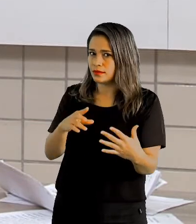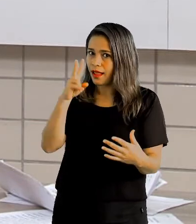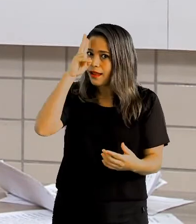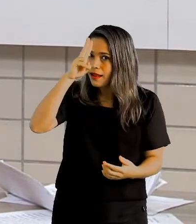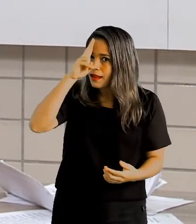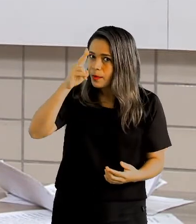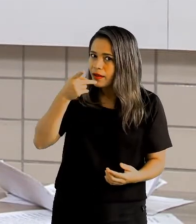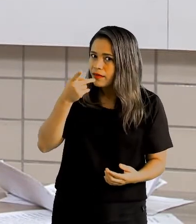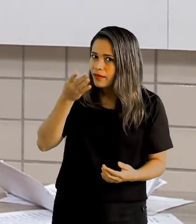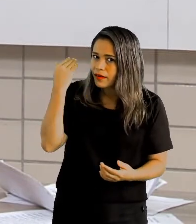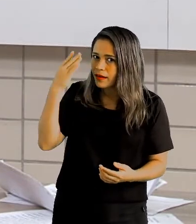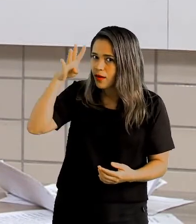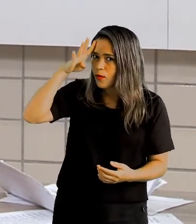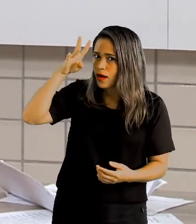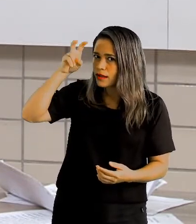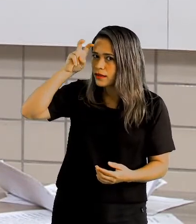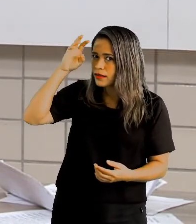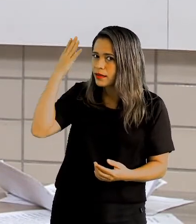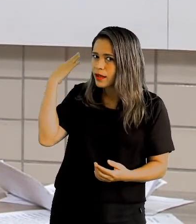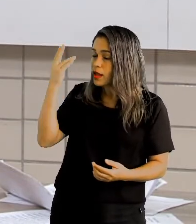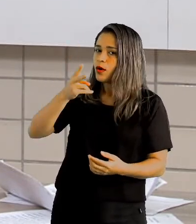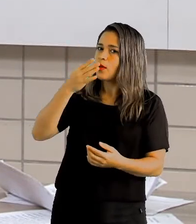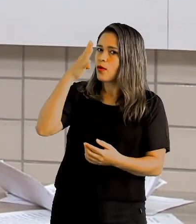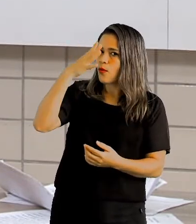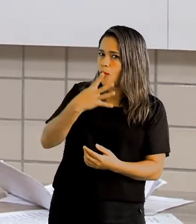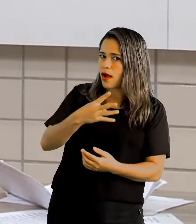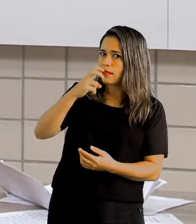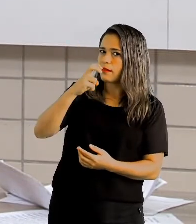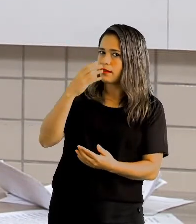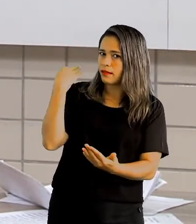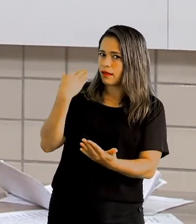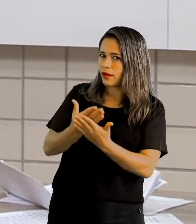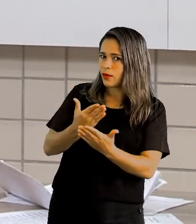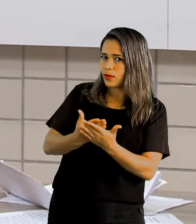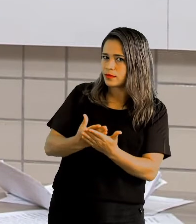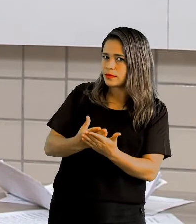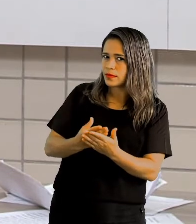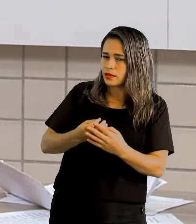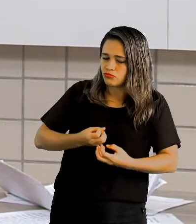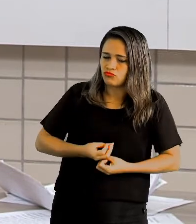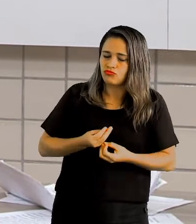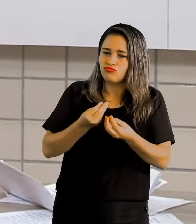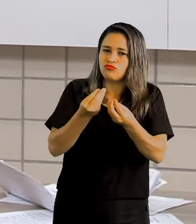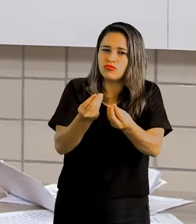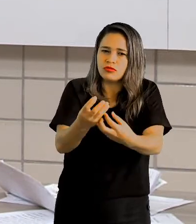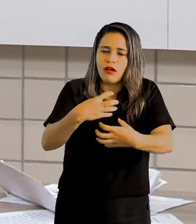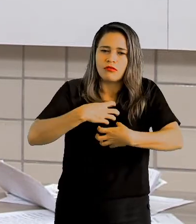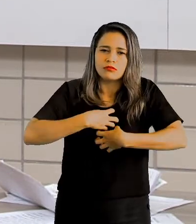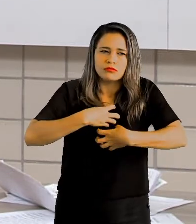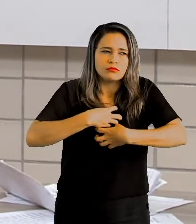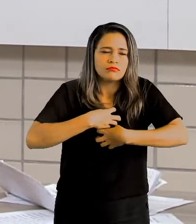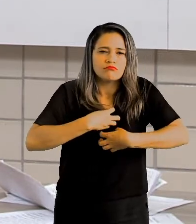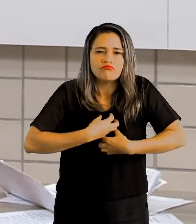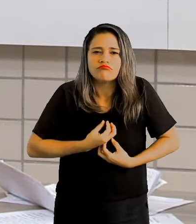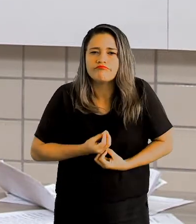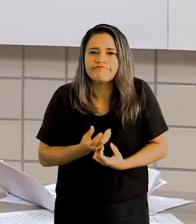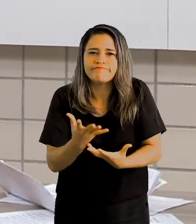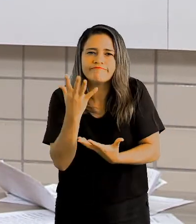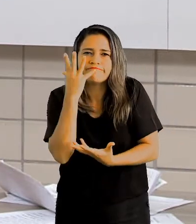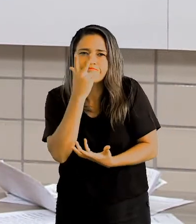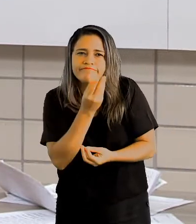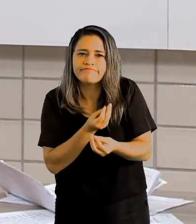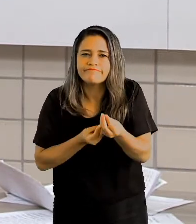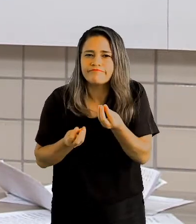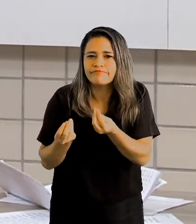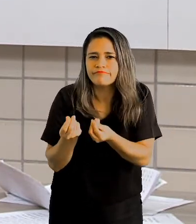que nós falamos na quarta e na quinta aula? O poema, a finalidade é de transmitir o sentimento, uma forma bonita de trabalhar